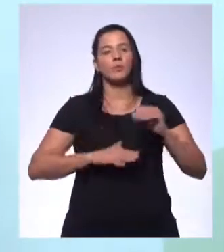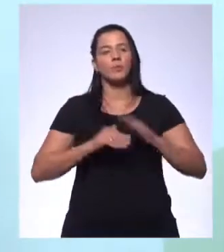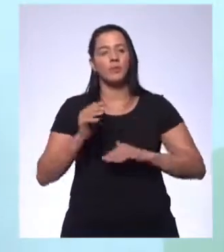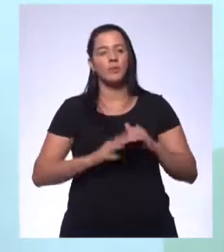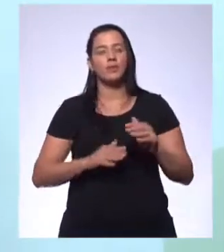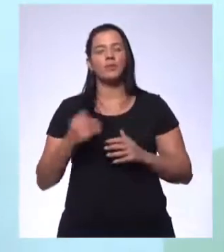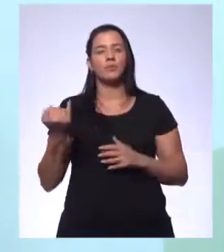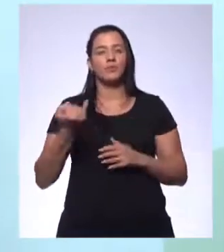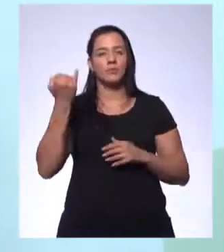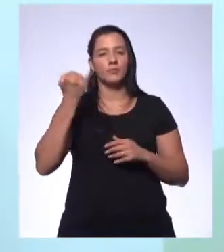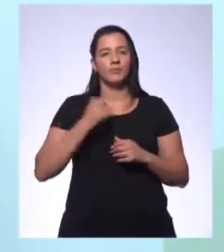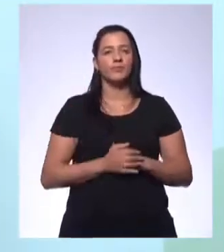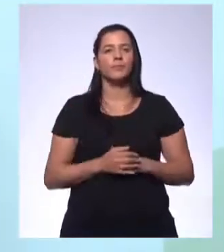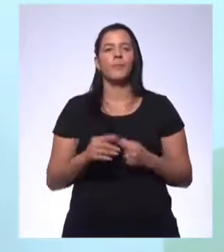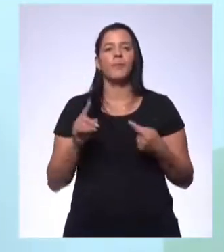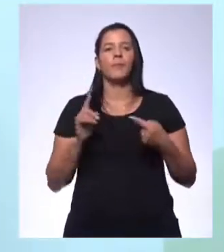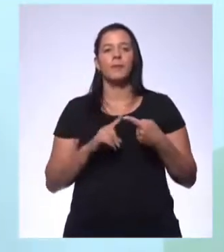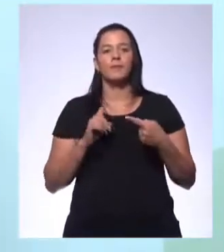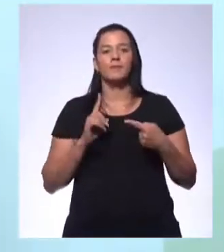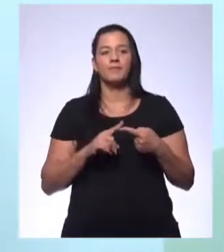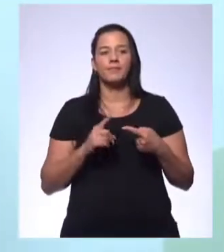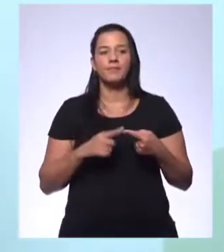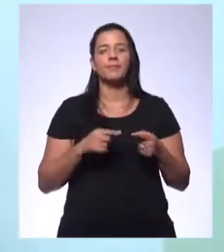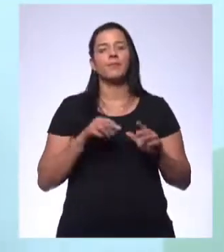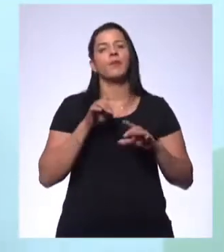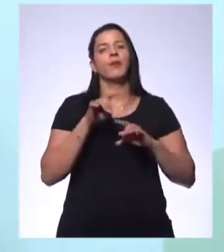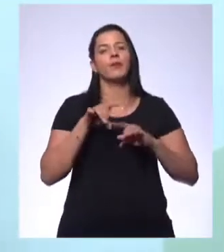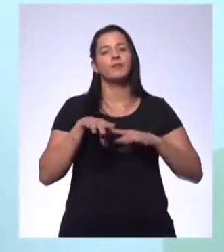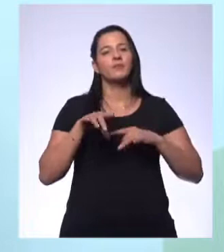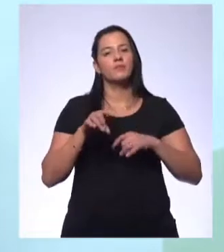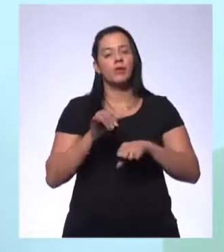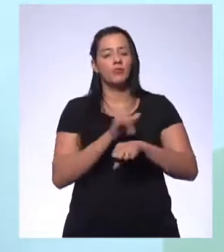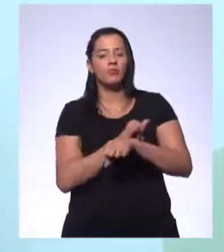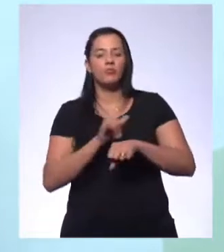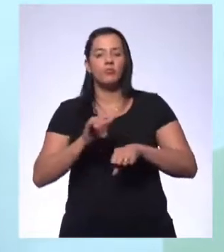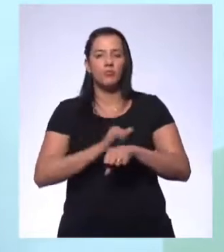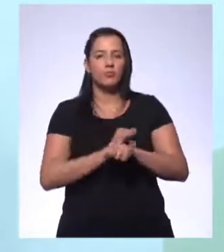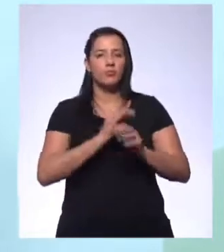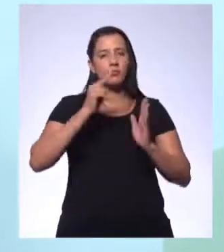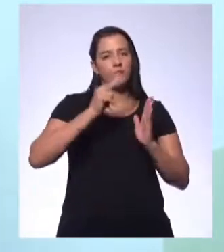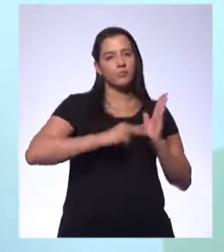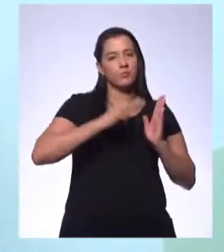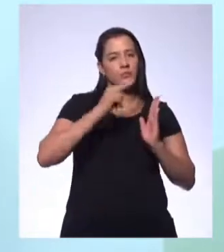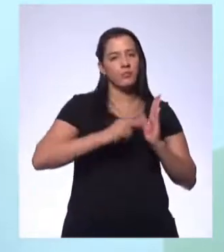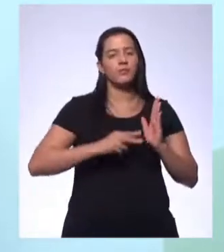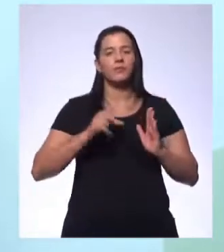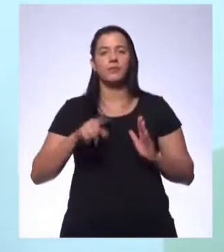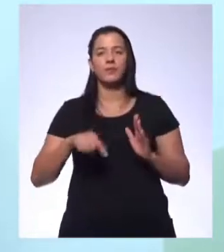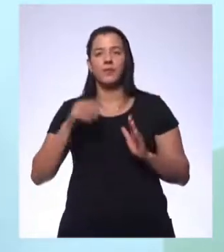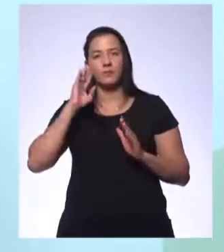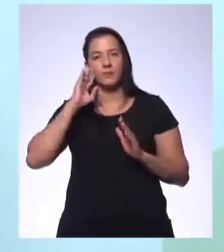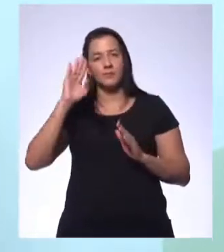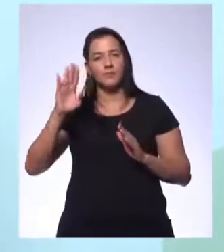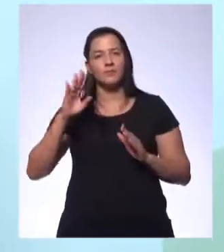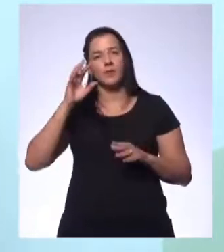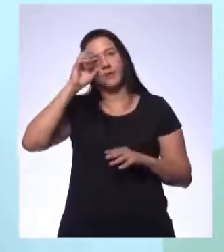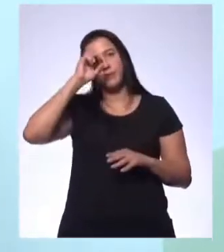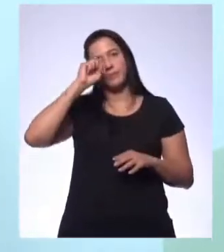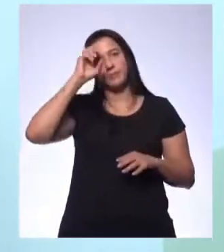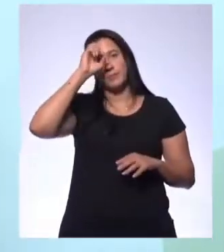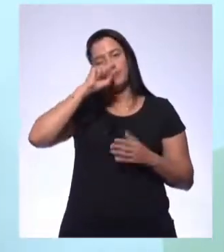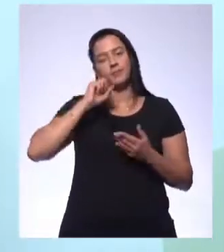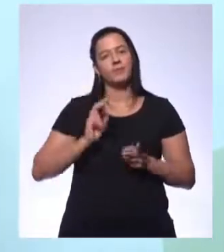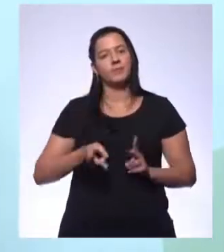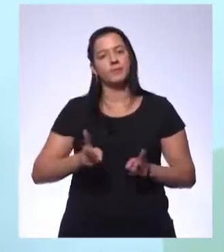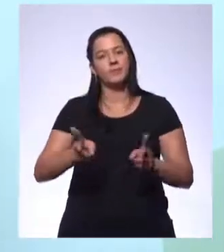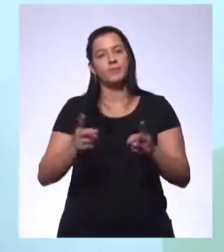Então, eu tenho a primeira lá, que é elaborar estratégia de leitura. Essa é uma habilidade essencial do caderno, aprender sempre. E